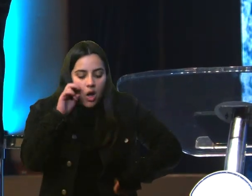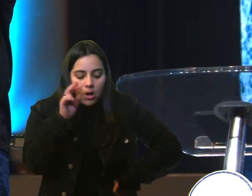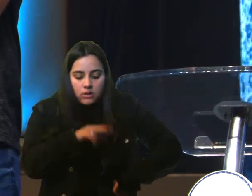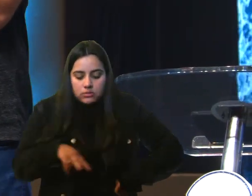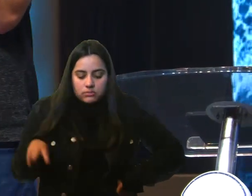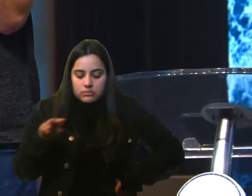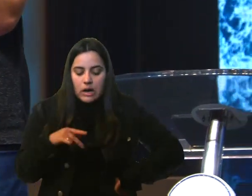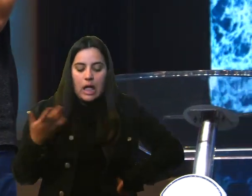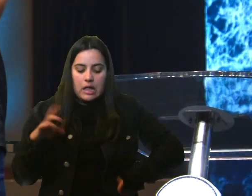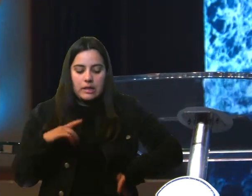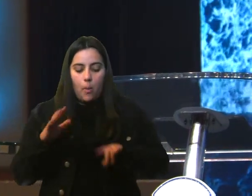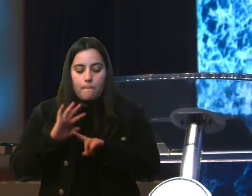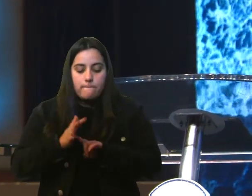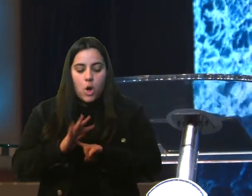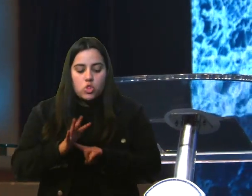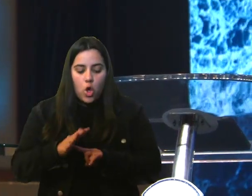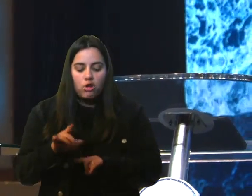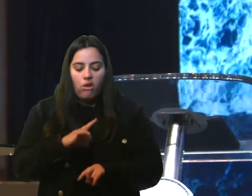Tem um motor aqui.